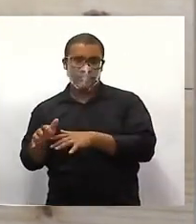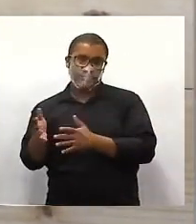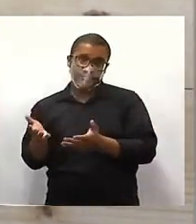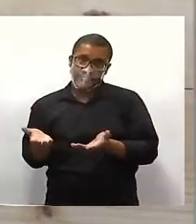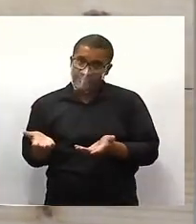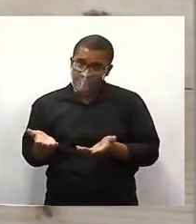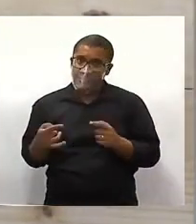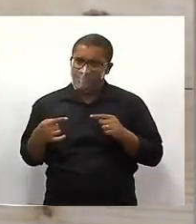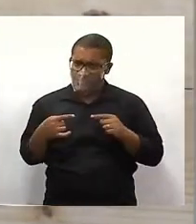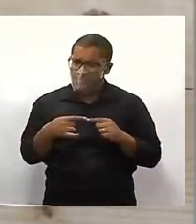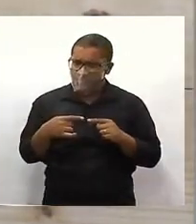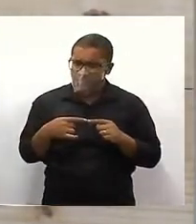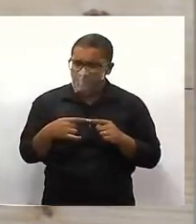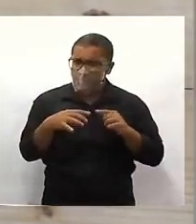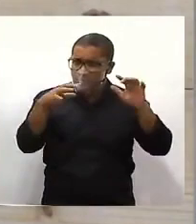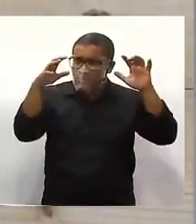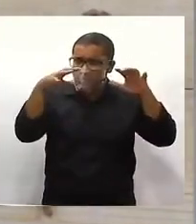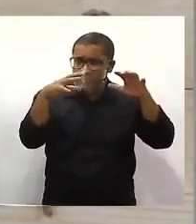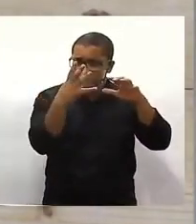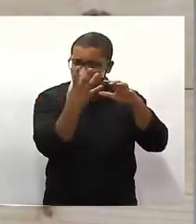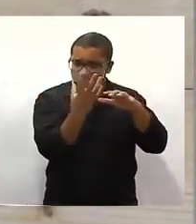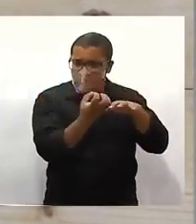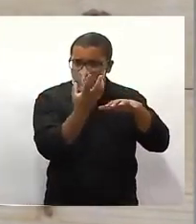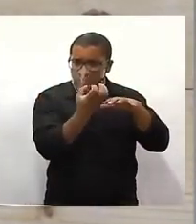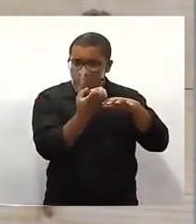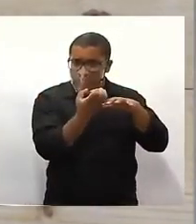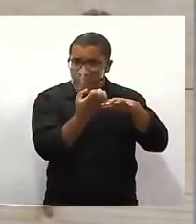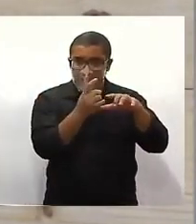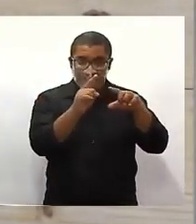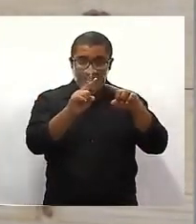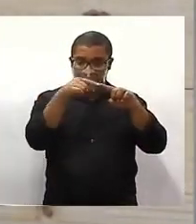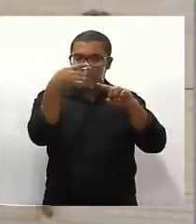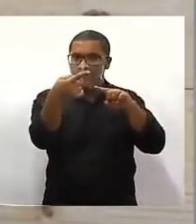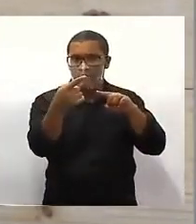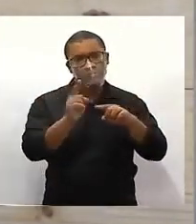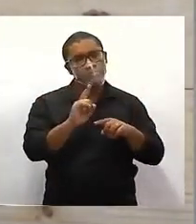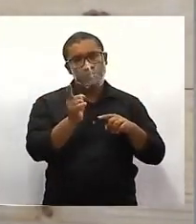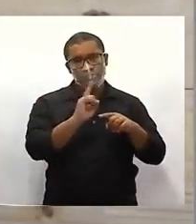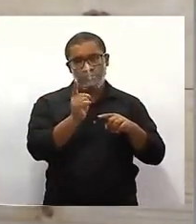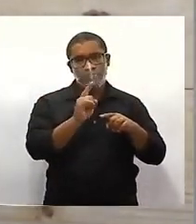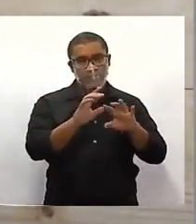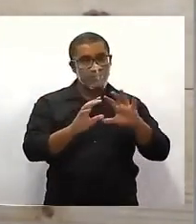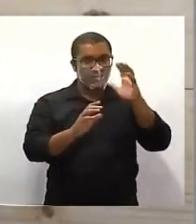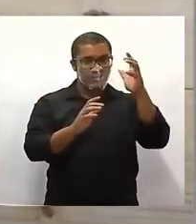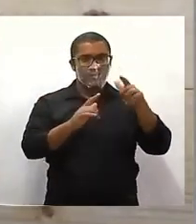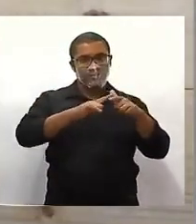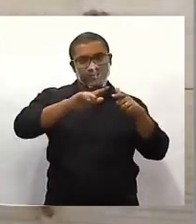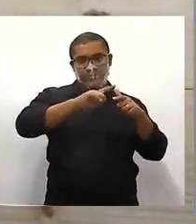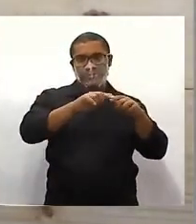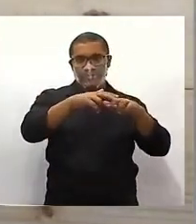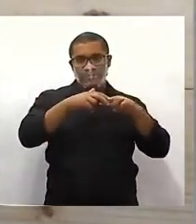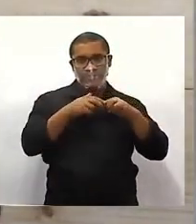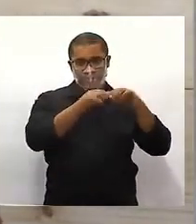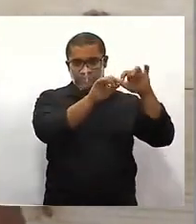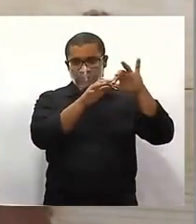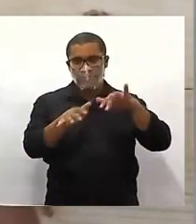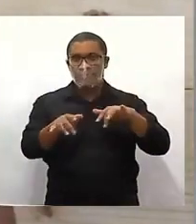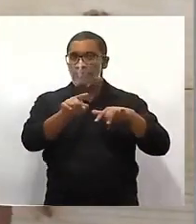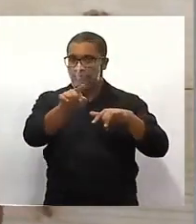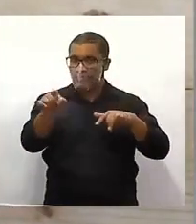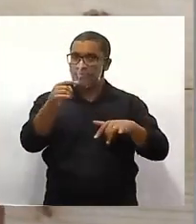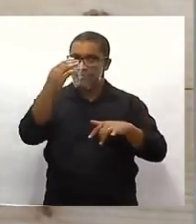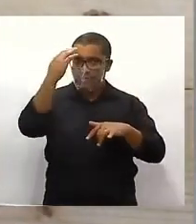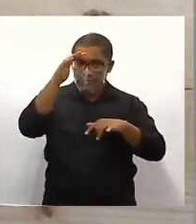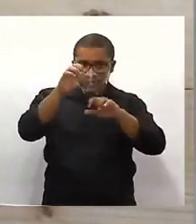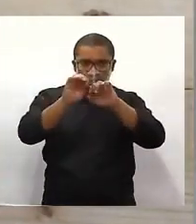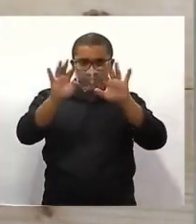está relacionado com o pós-queda da barreira. Ele foi o fator da queda da barreira. Então é uma questão de interpretação aí.